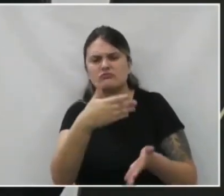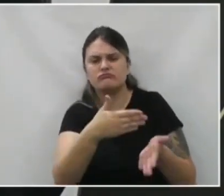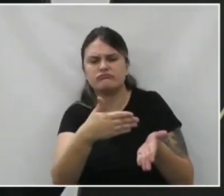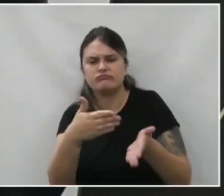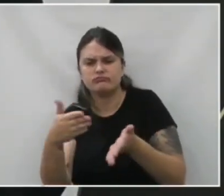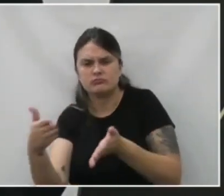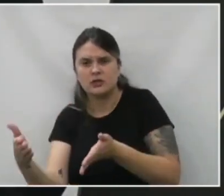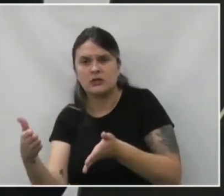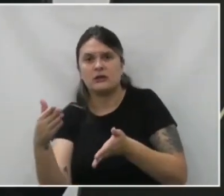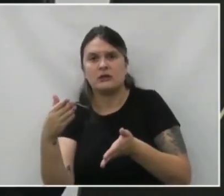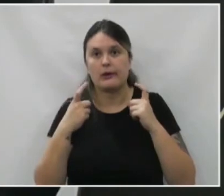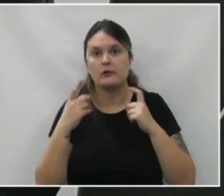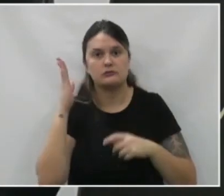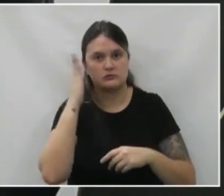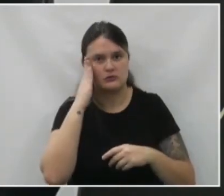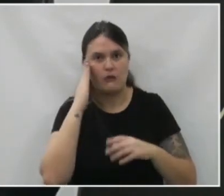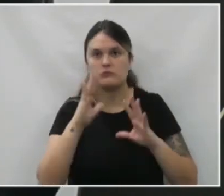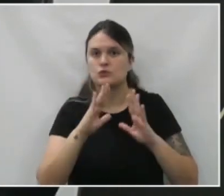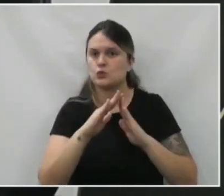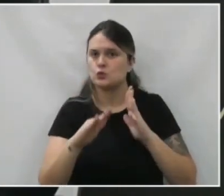Decreto número